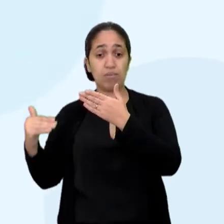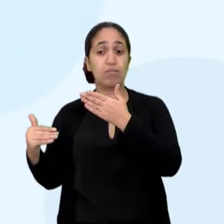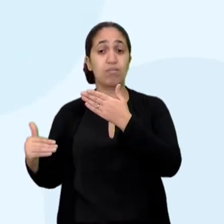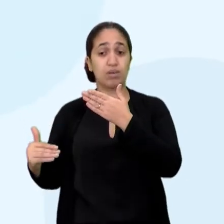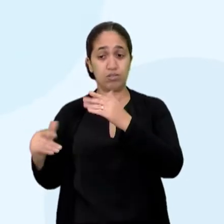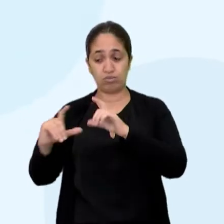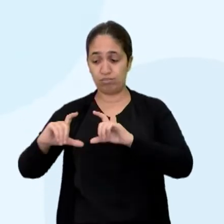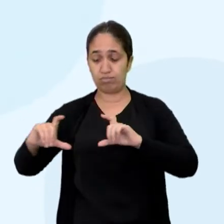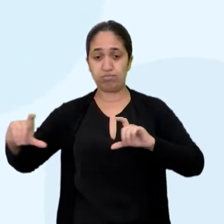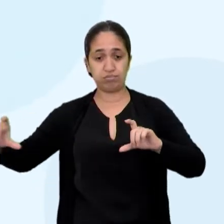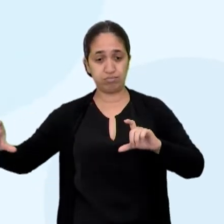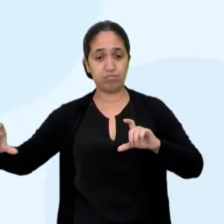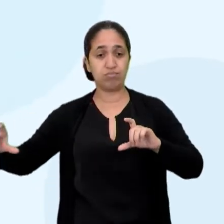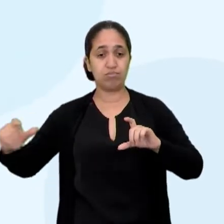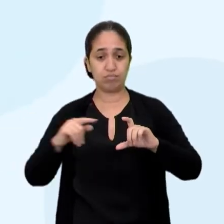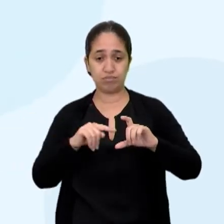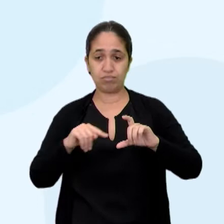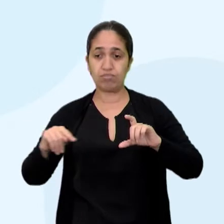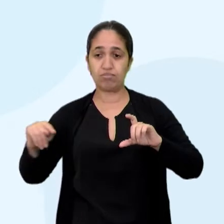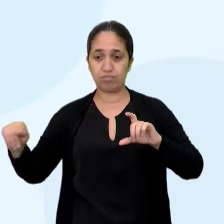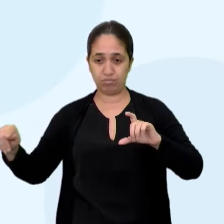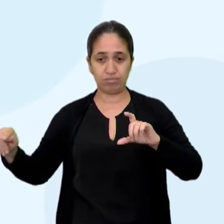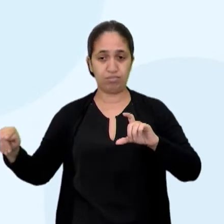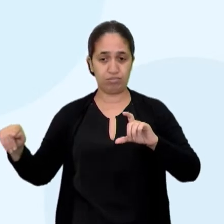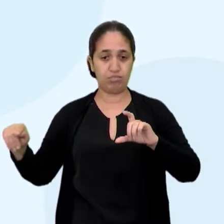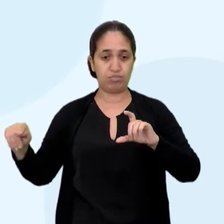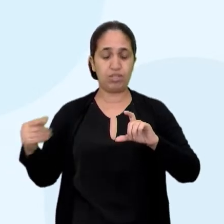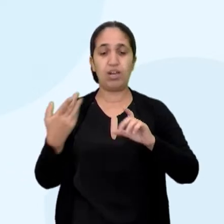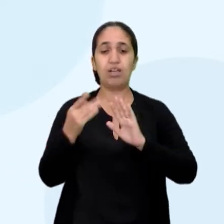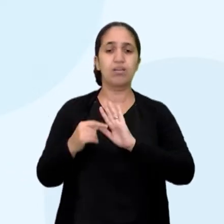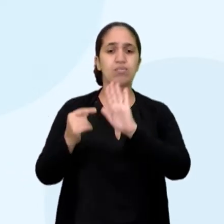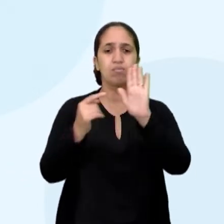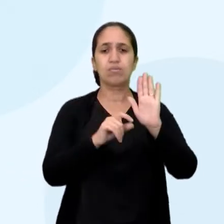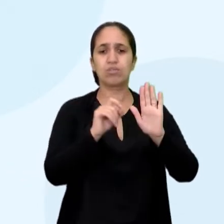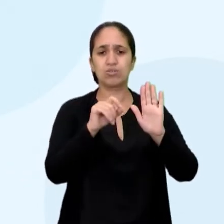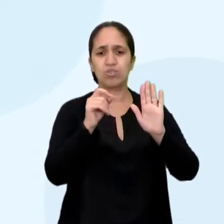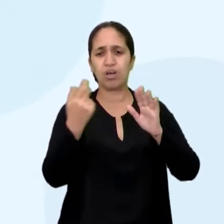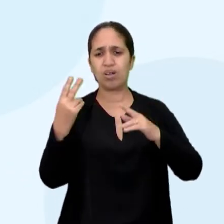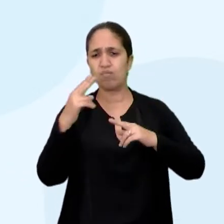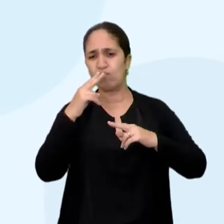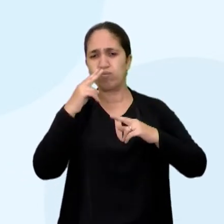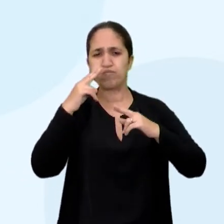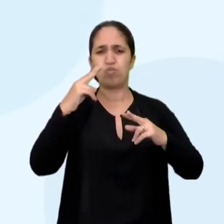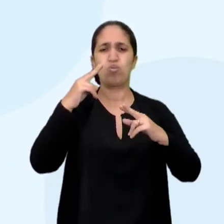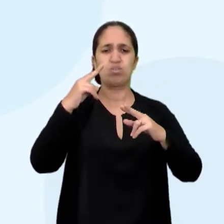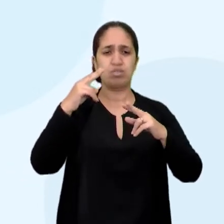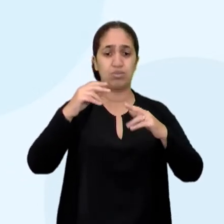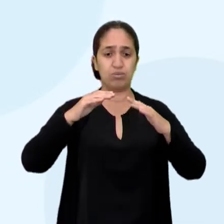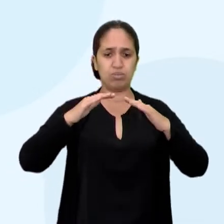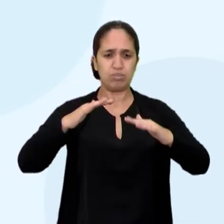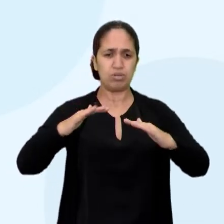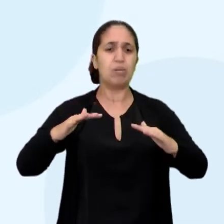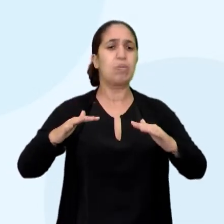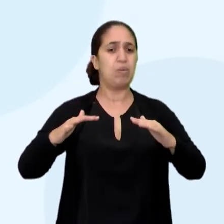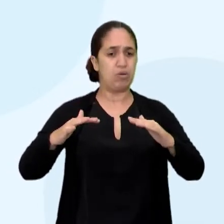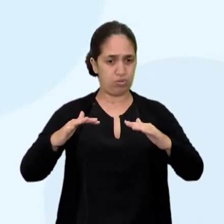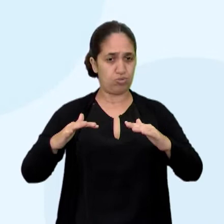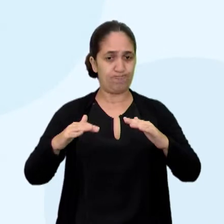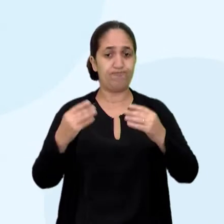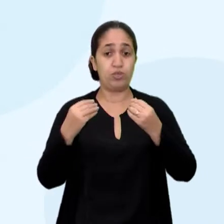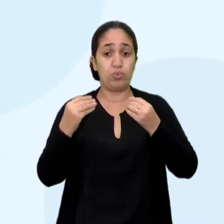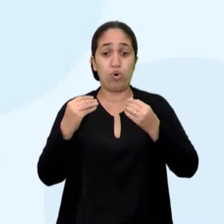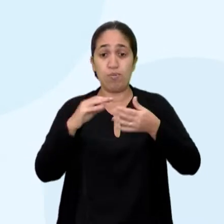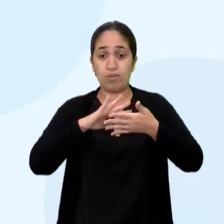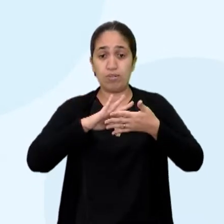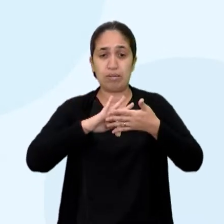com números romanos, é a escala de Mercalli, que ela mostra aí é a intensidade do terremoto, né? Então a destruição